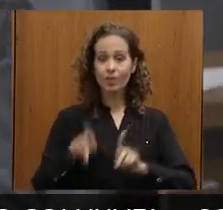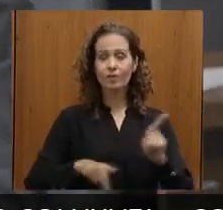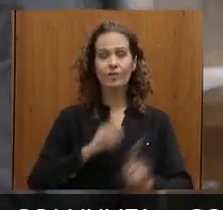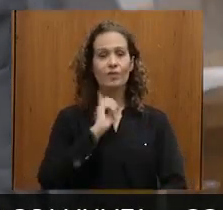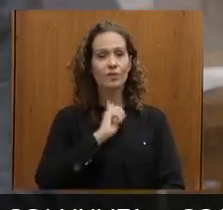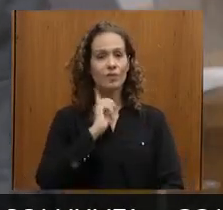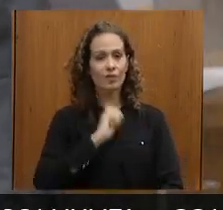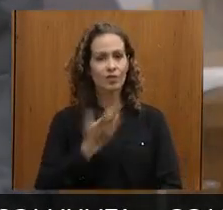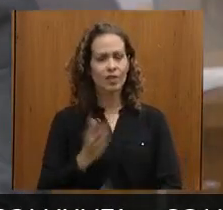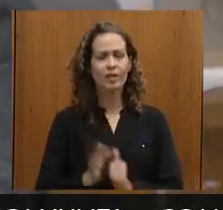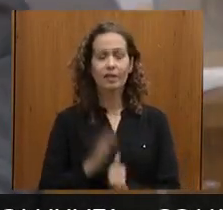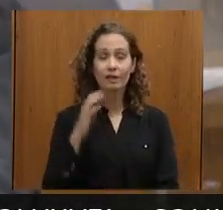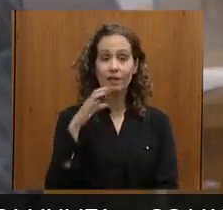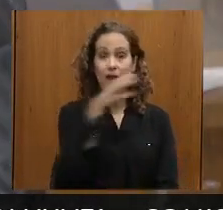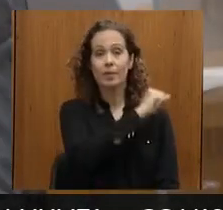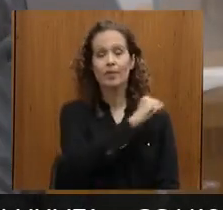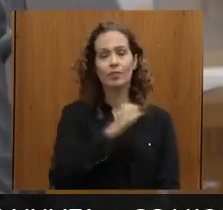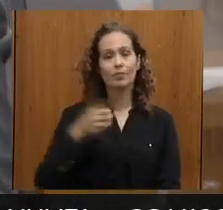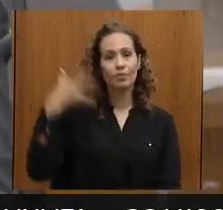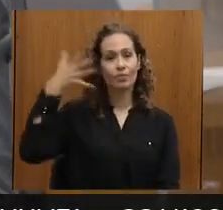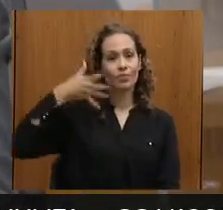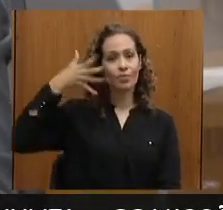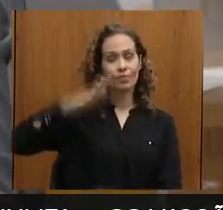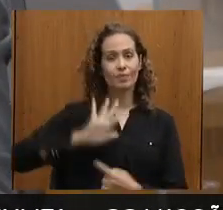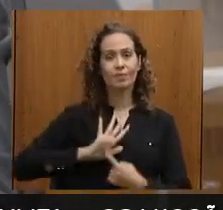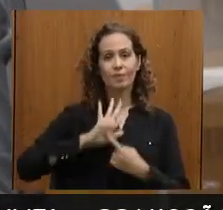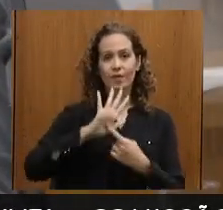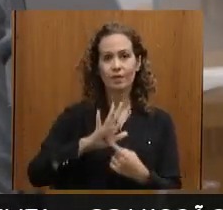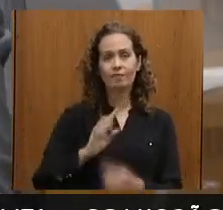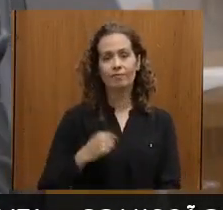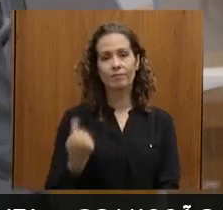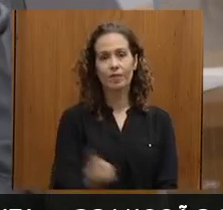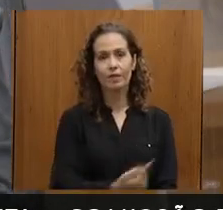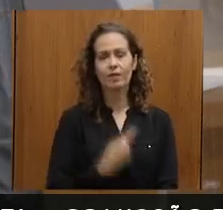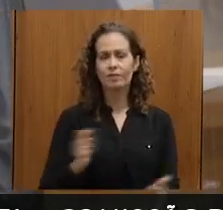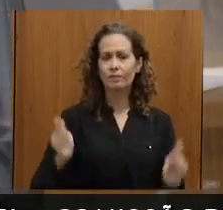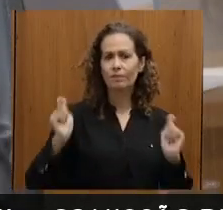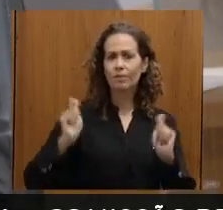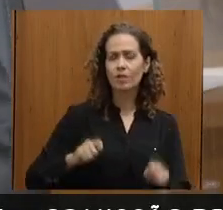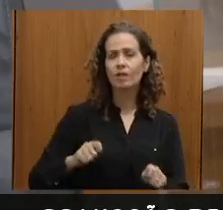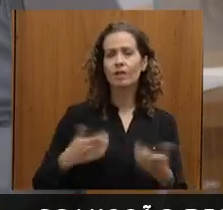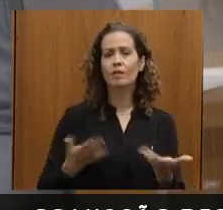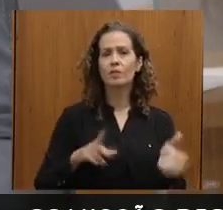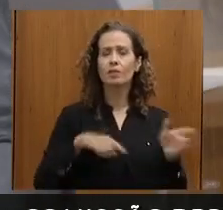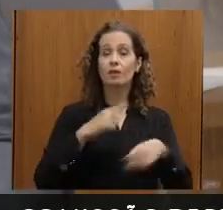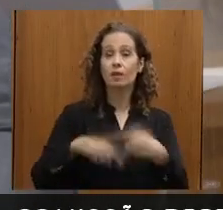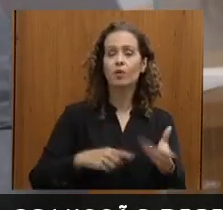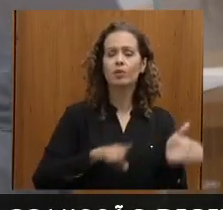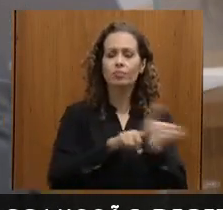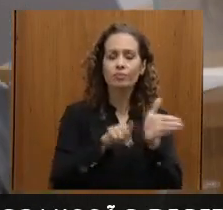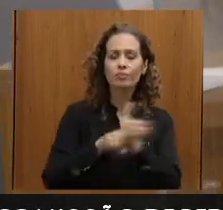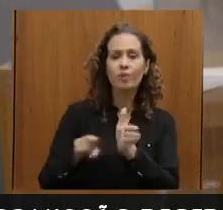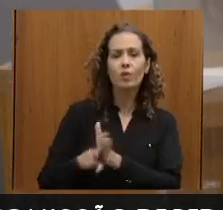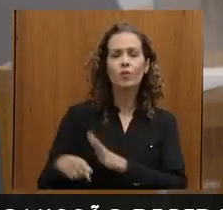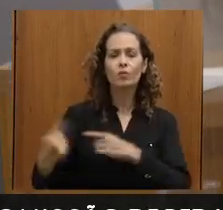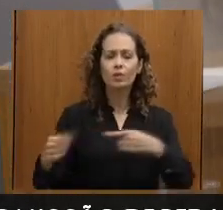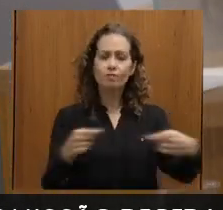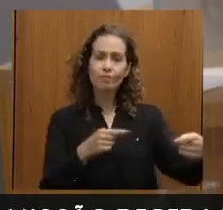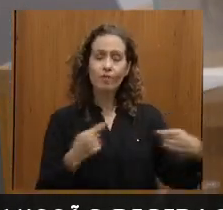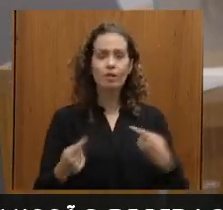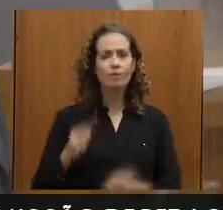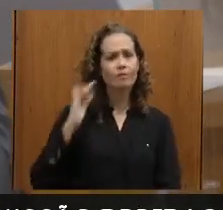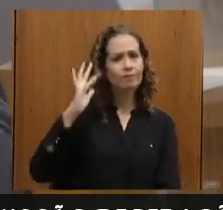Serei breve na minha apresentação para a gente poder caminhar para as perguntas e discussões que eu imagino que sejam